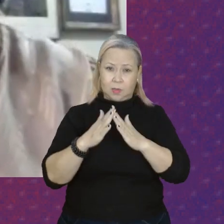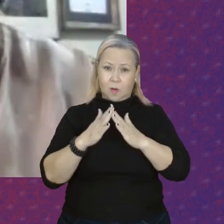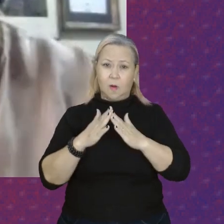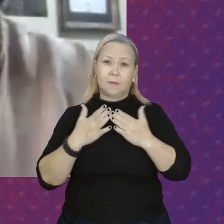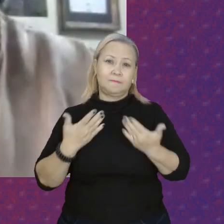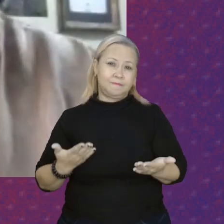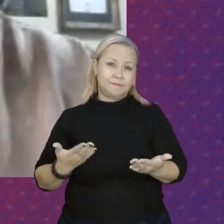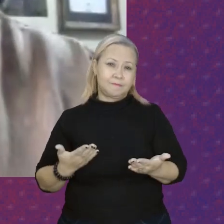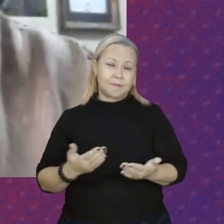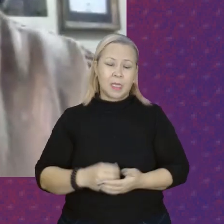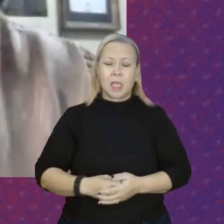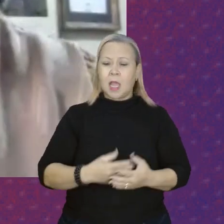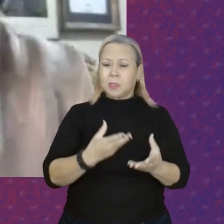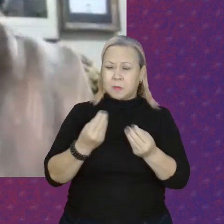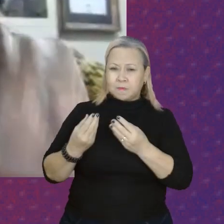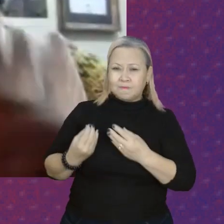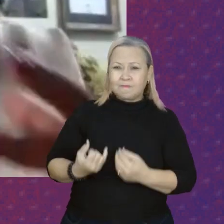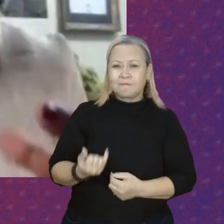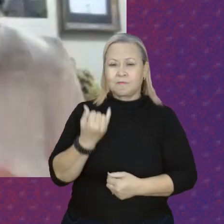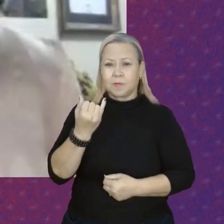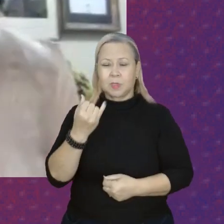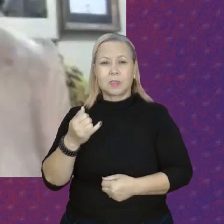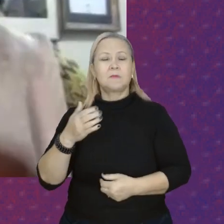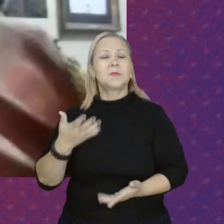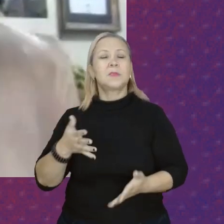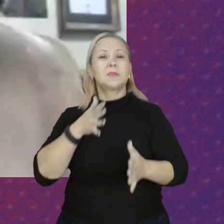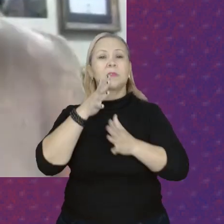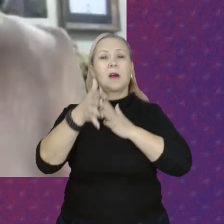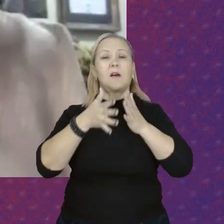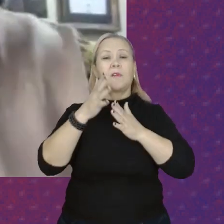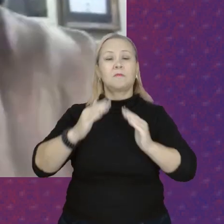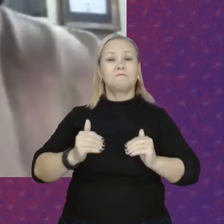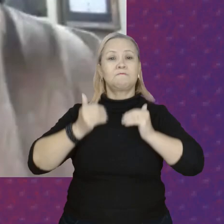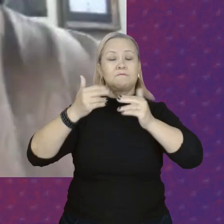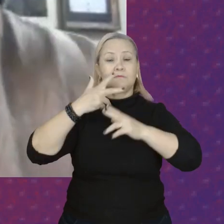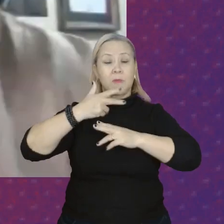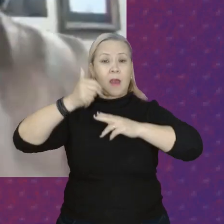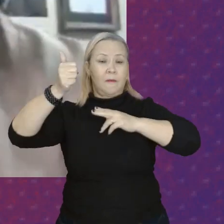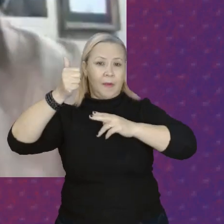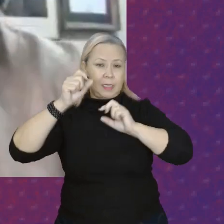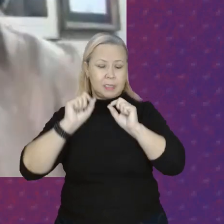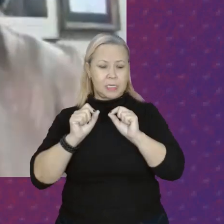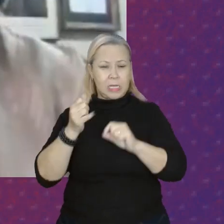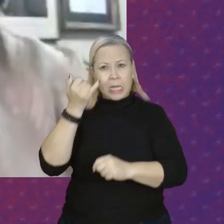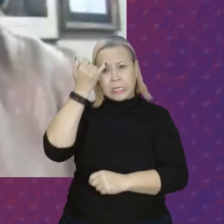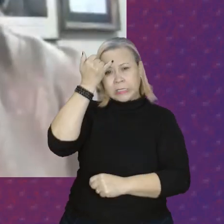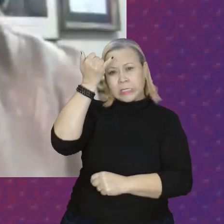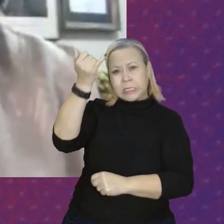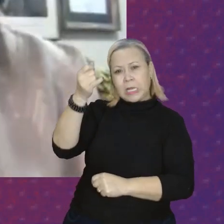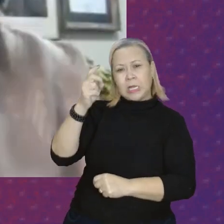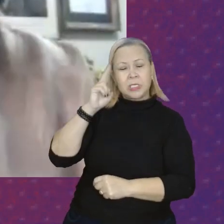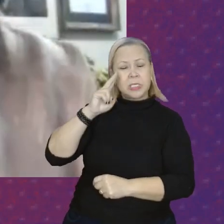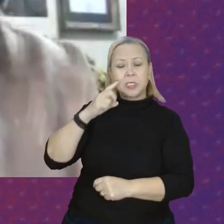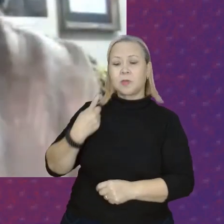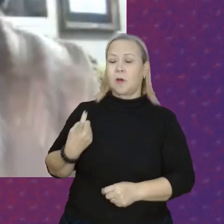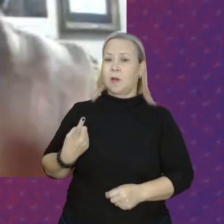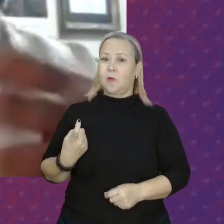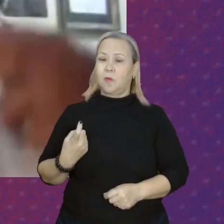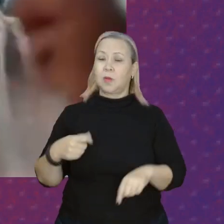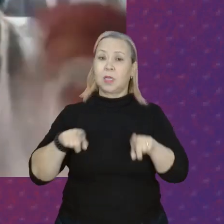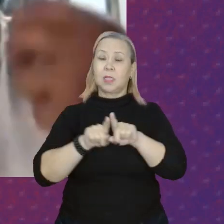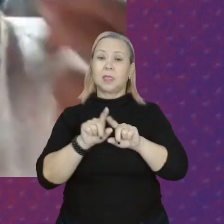é muito importante, como a gente estava dizendo, para superar, né, essa ideia de história única e também